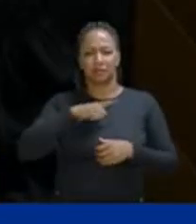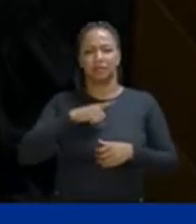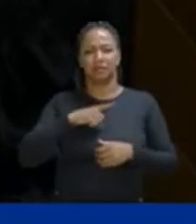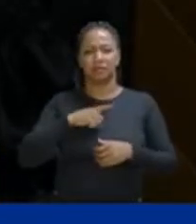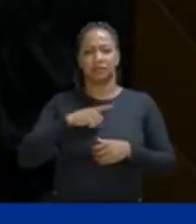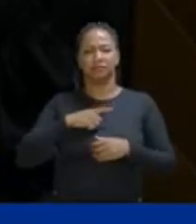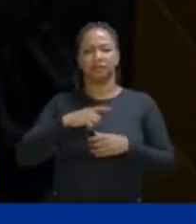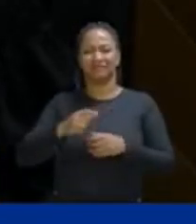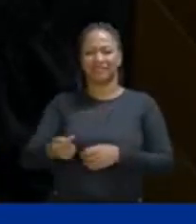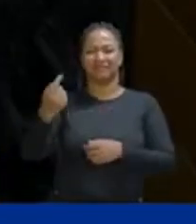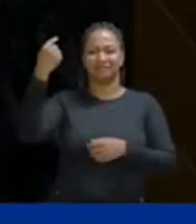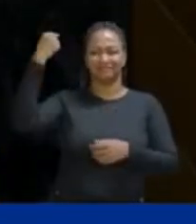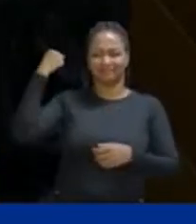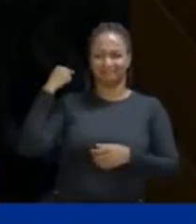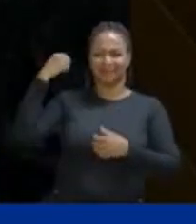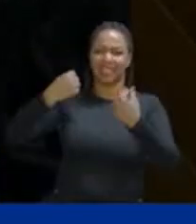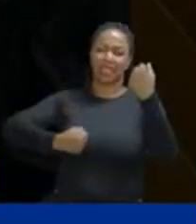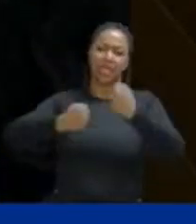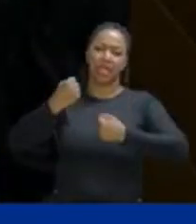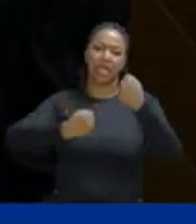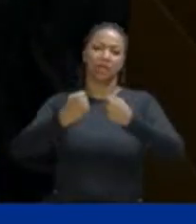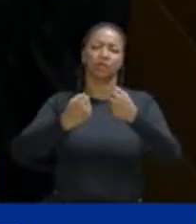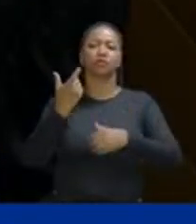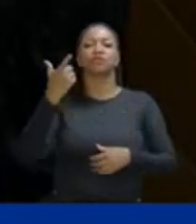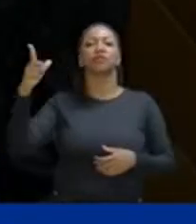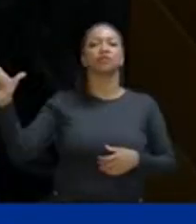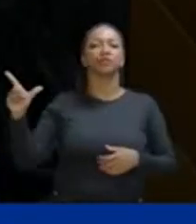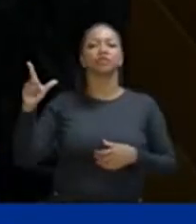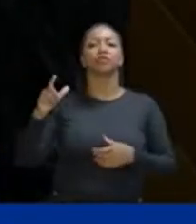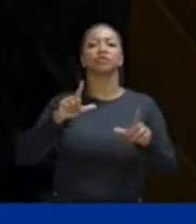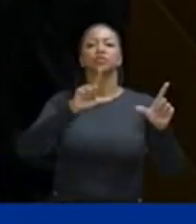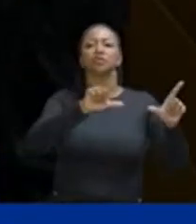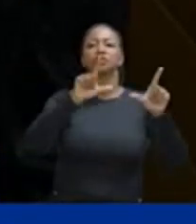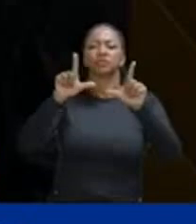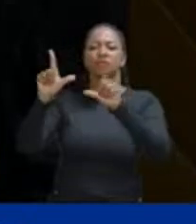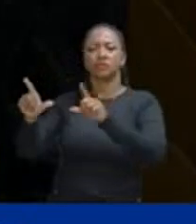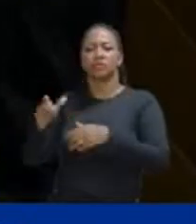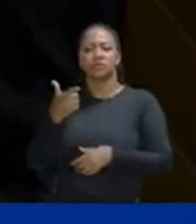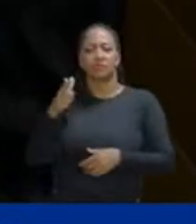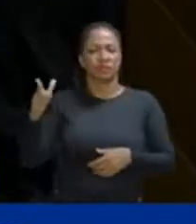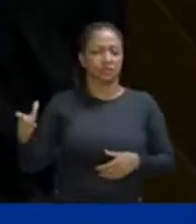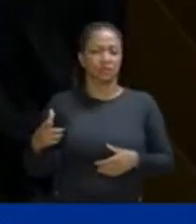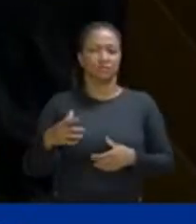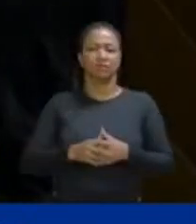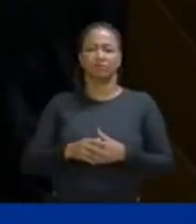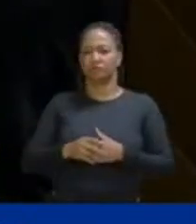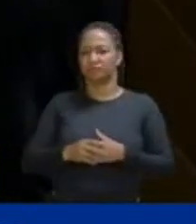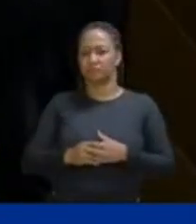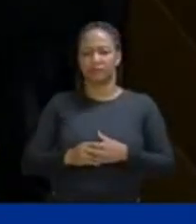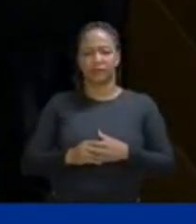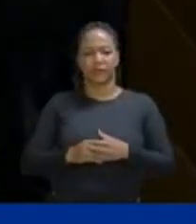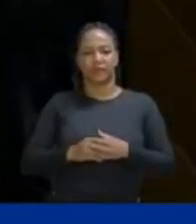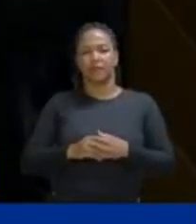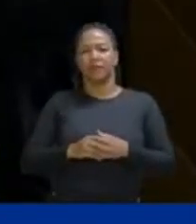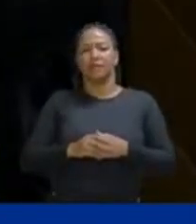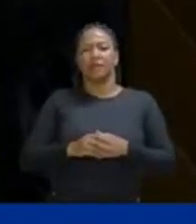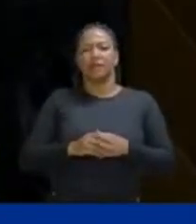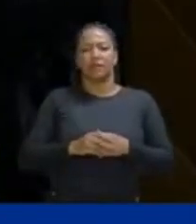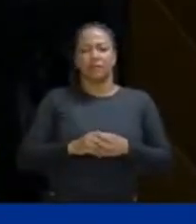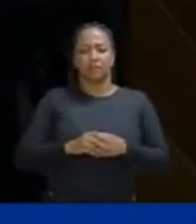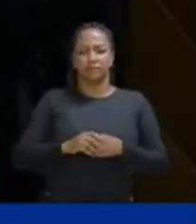do para-brisa traseiro e, em outras posições, adesivos que não excedam a meio metro quadrado.